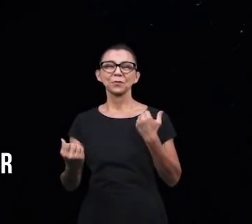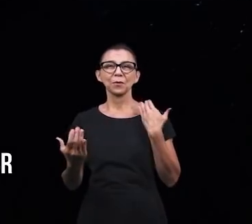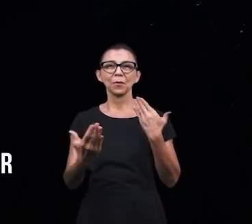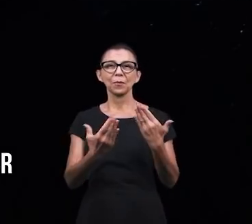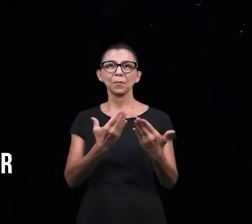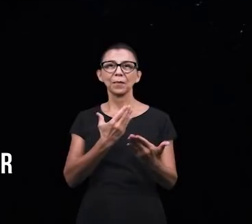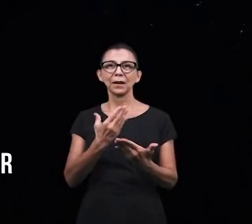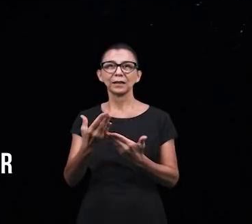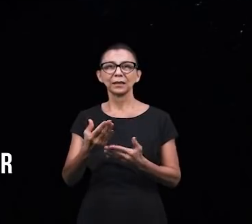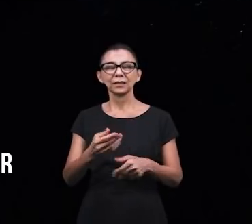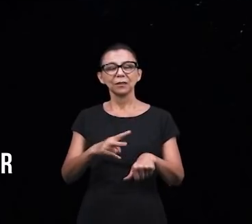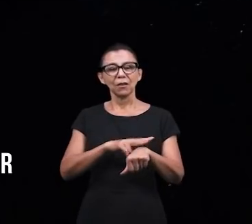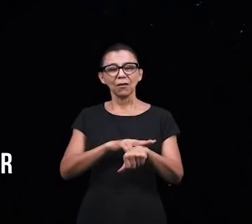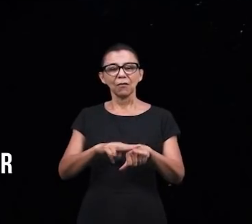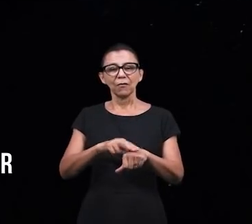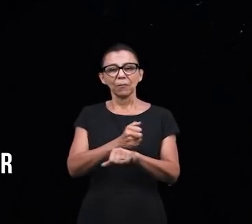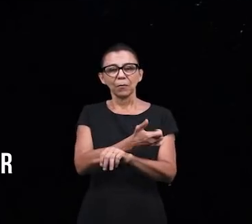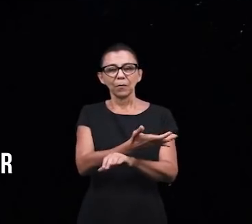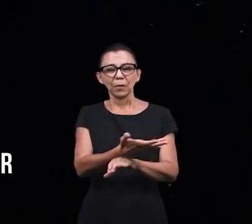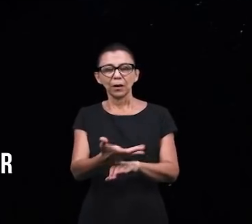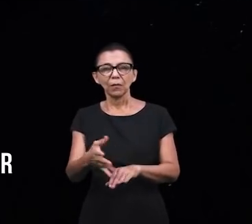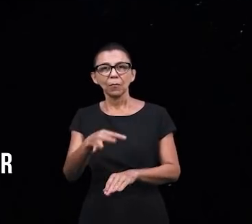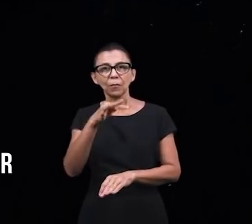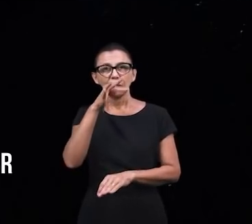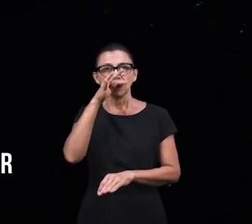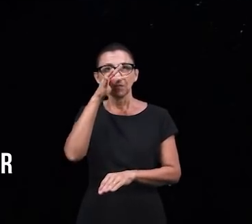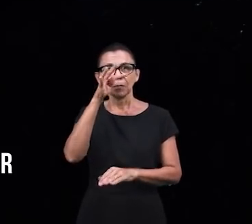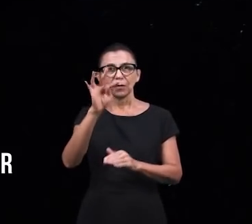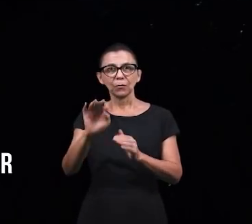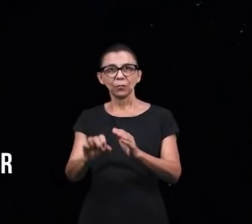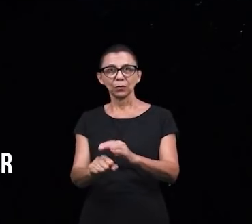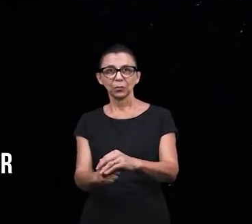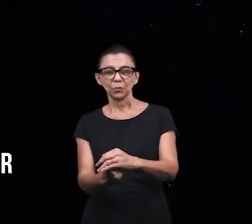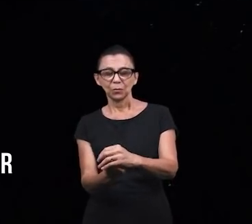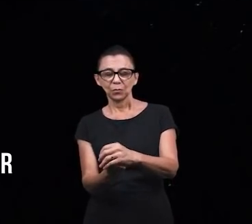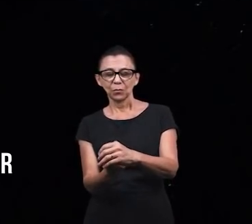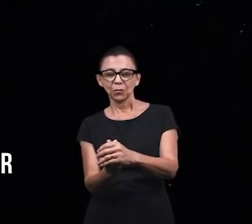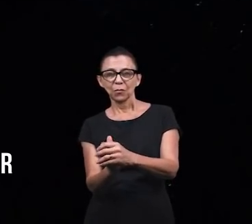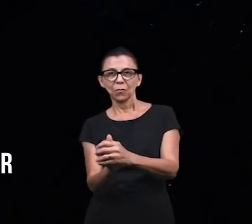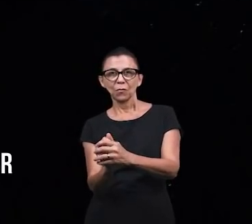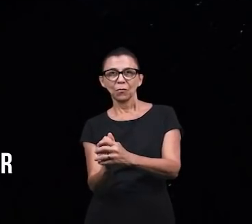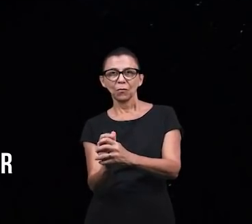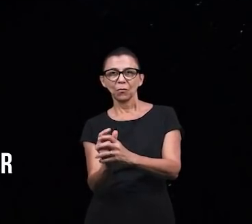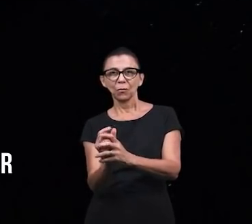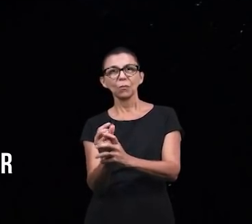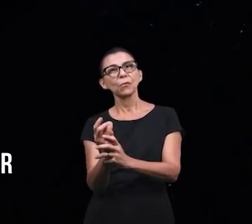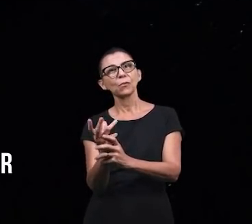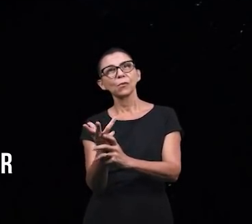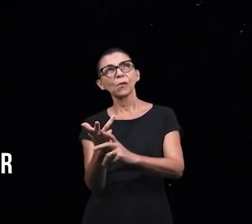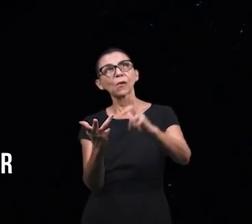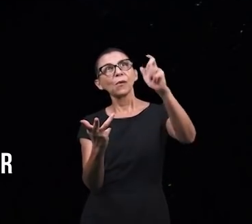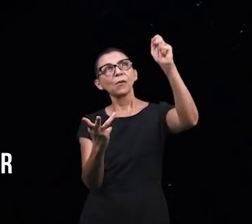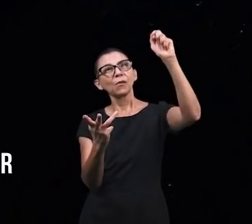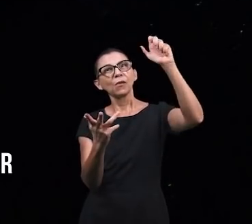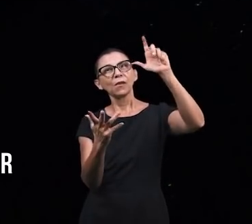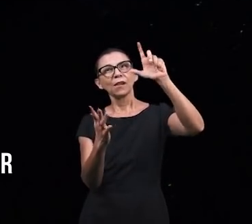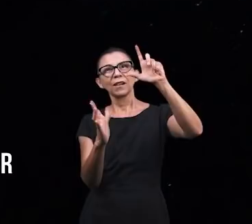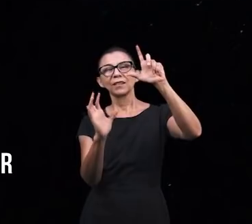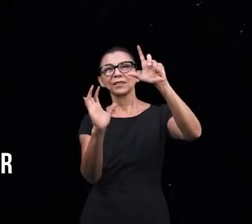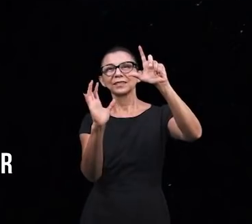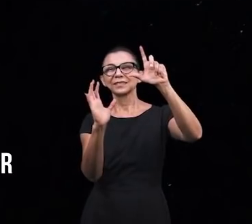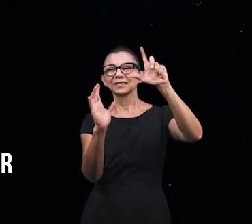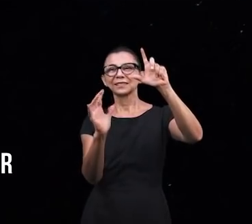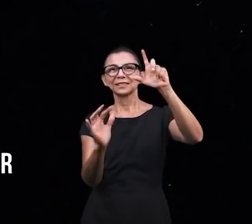desponta para a luz do sol, assim brilhou um dia